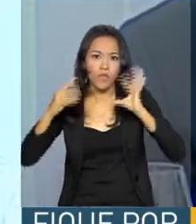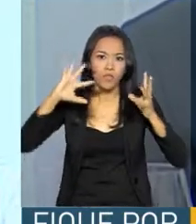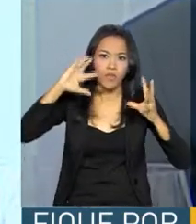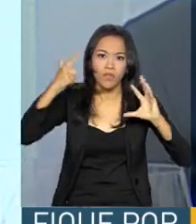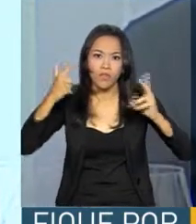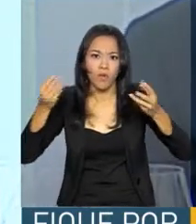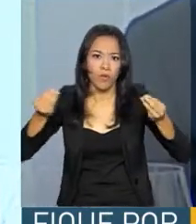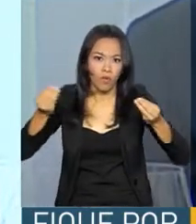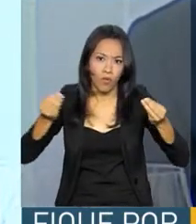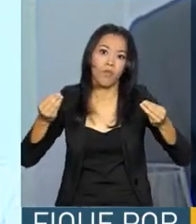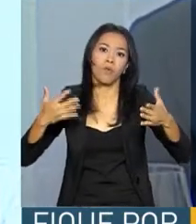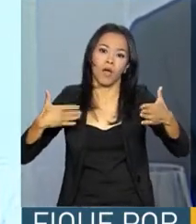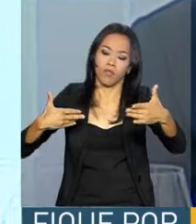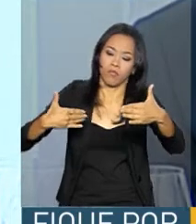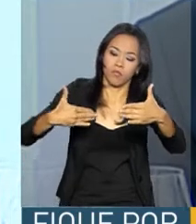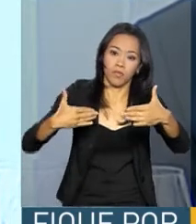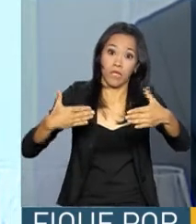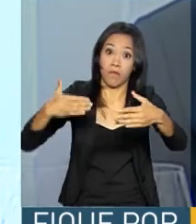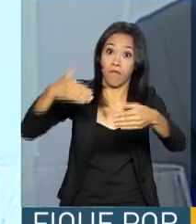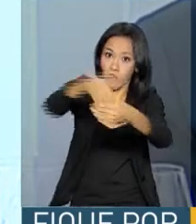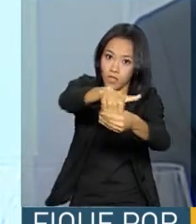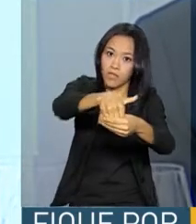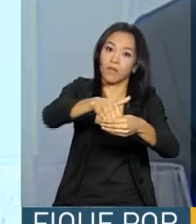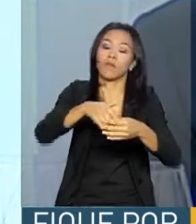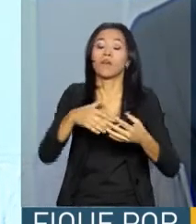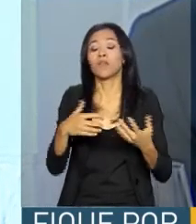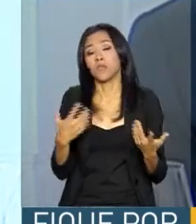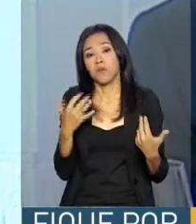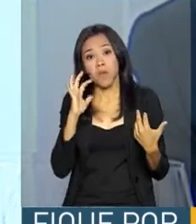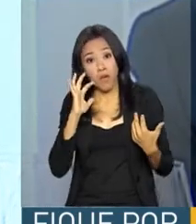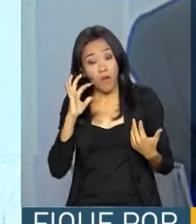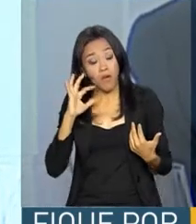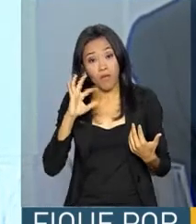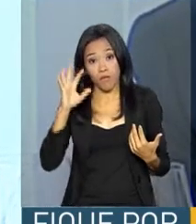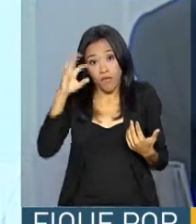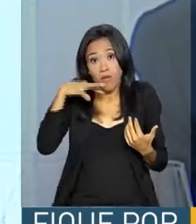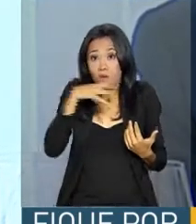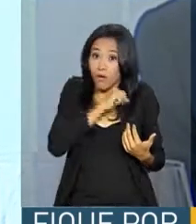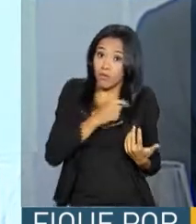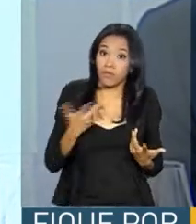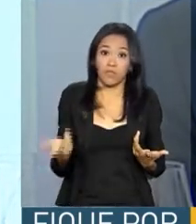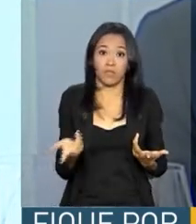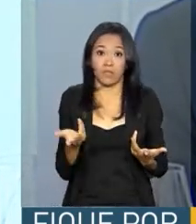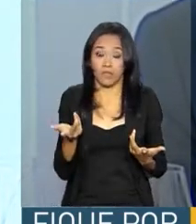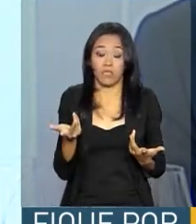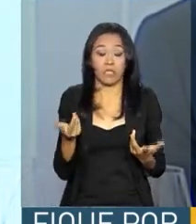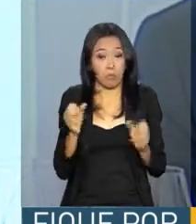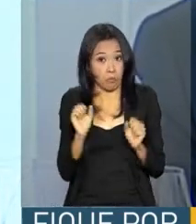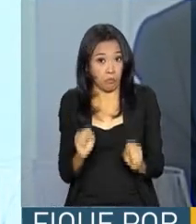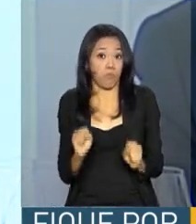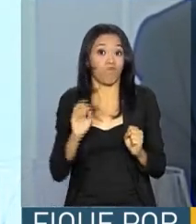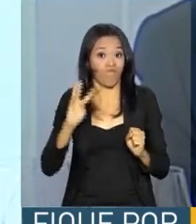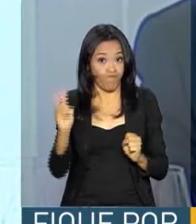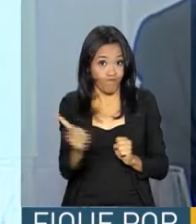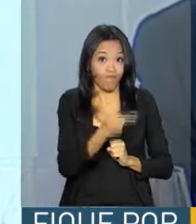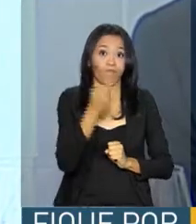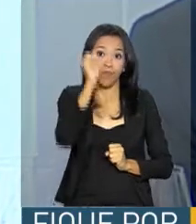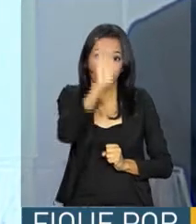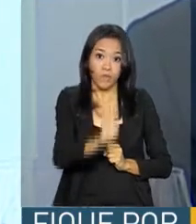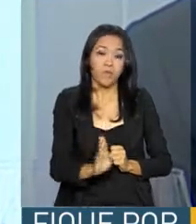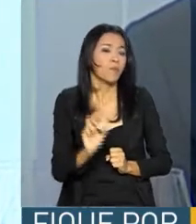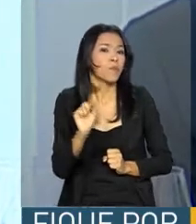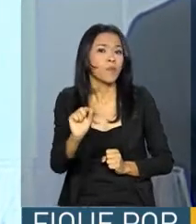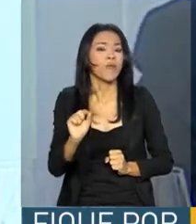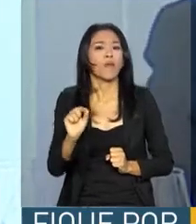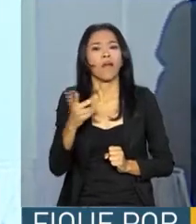que isto seja fator a envolver as eventuais candidaturas. O que eu acho que pode ocorrer no Brasil é o